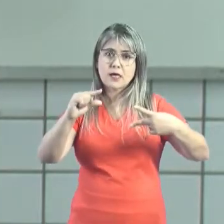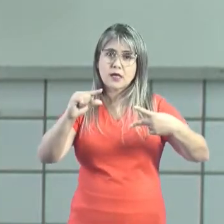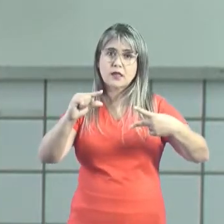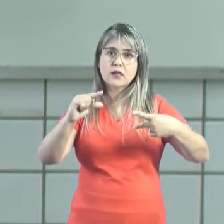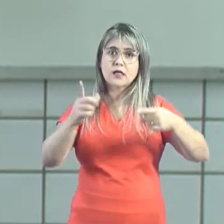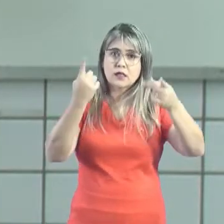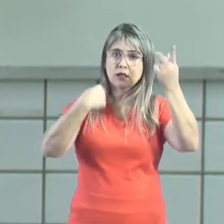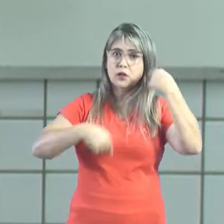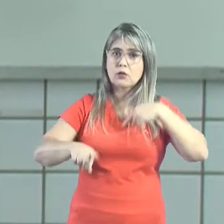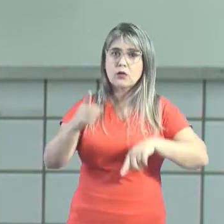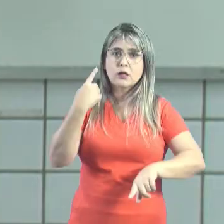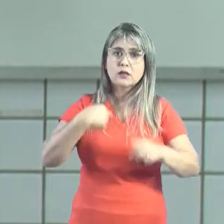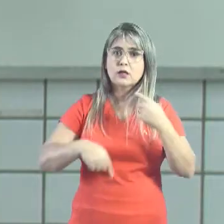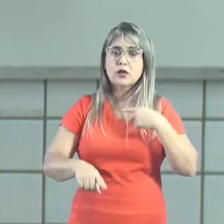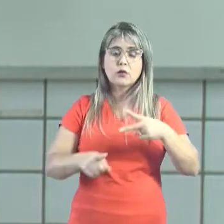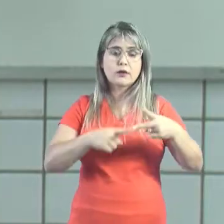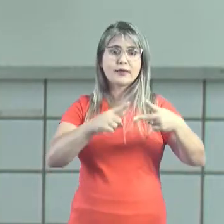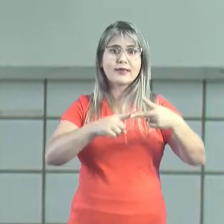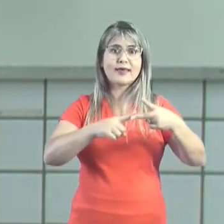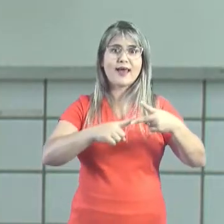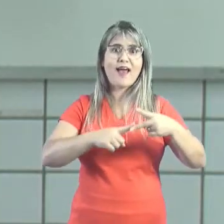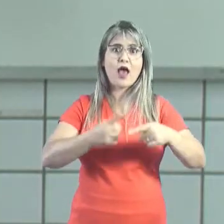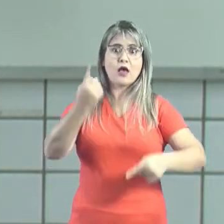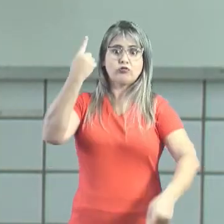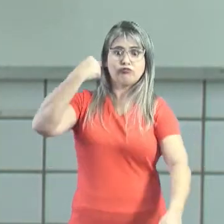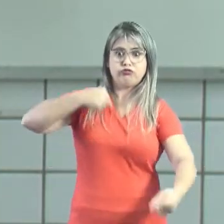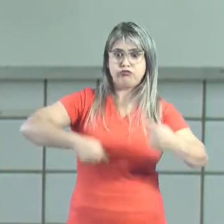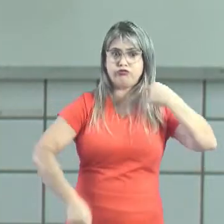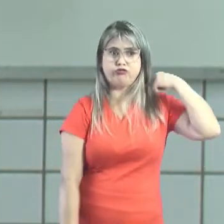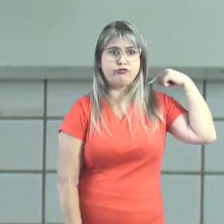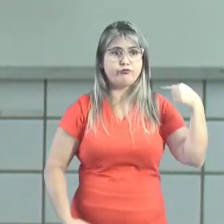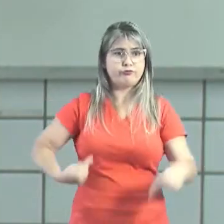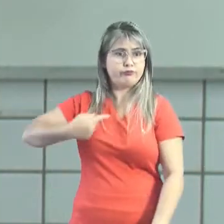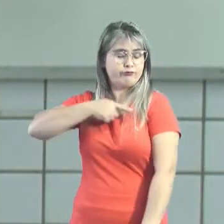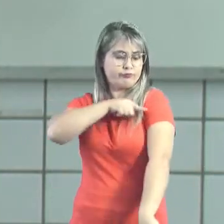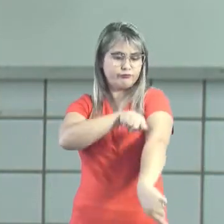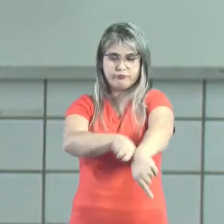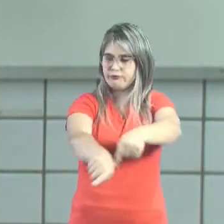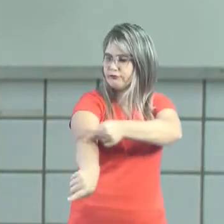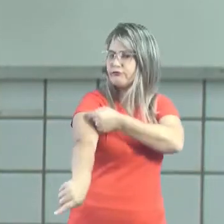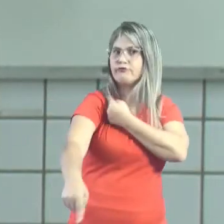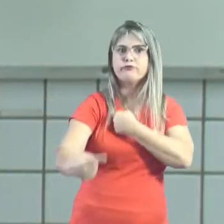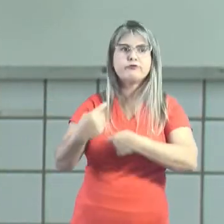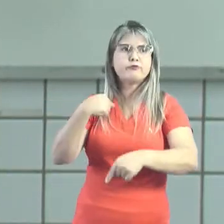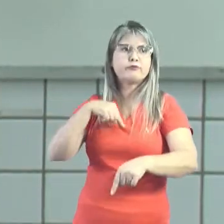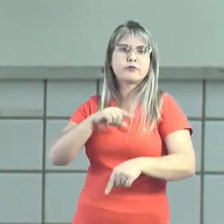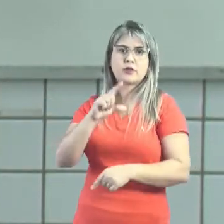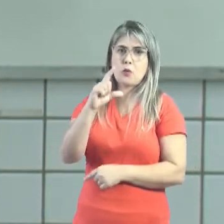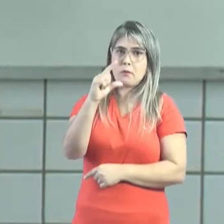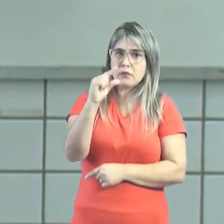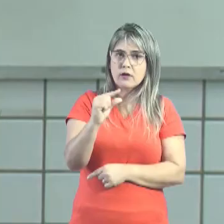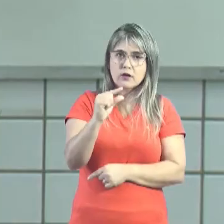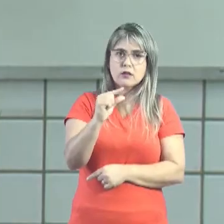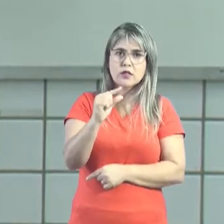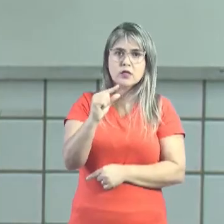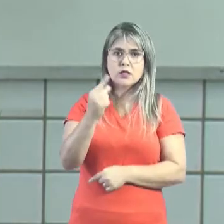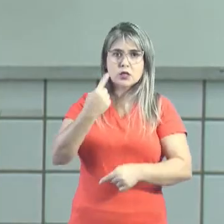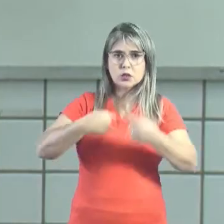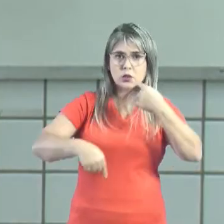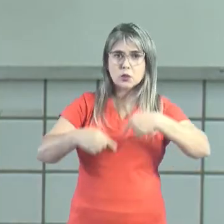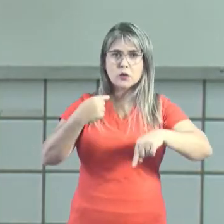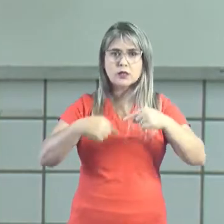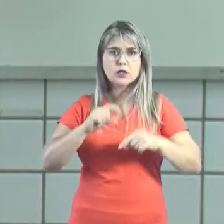grande circulação. A pequena circulação, ela vai do coração para